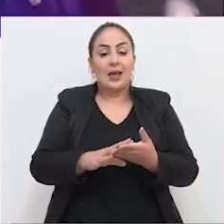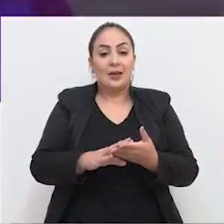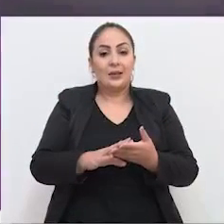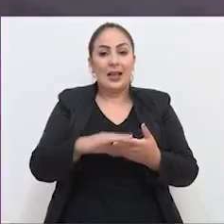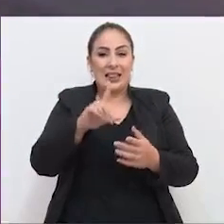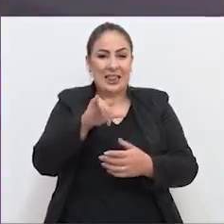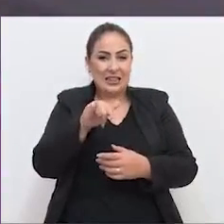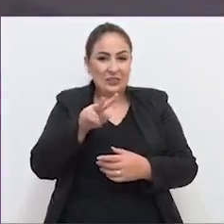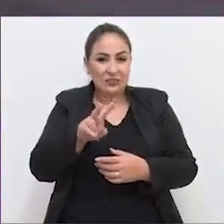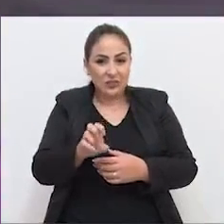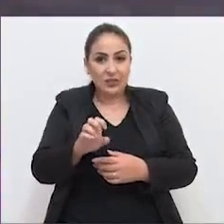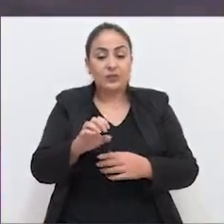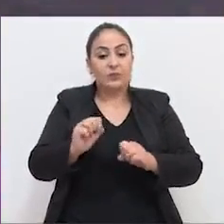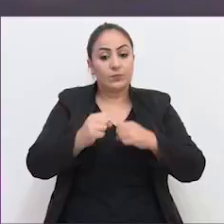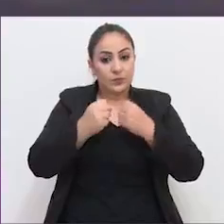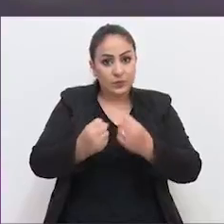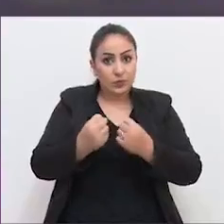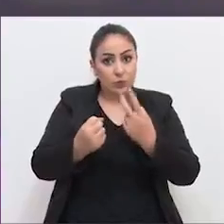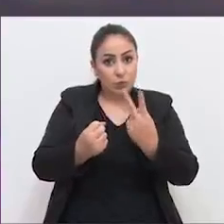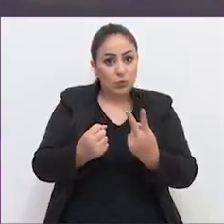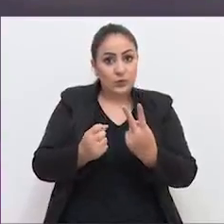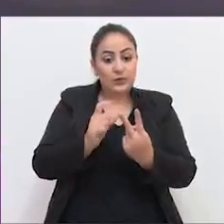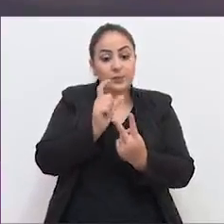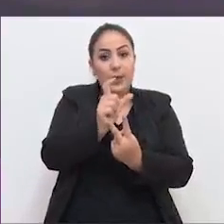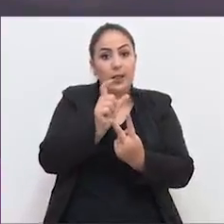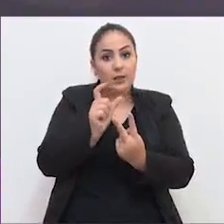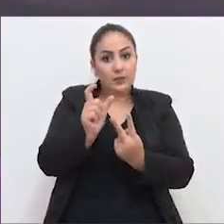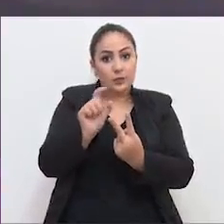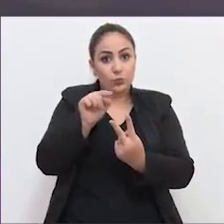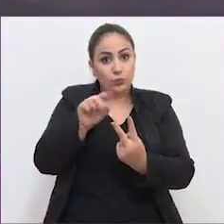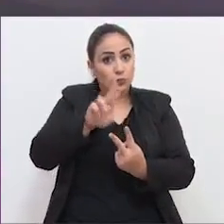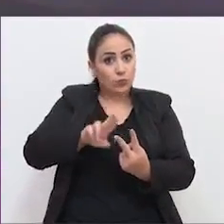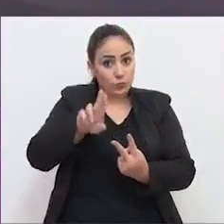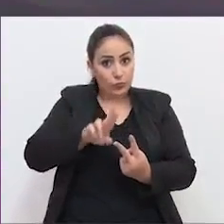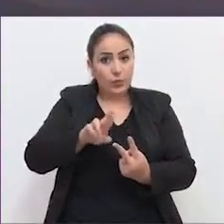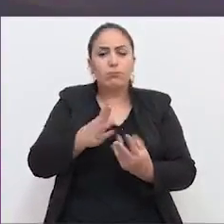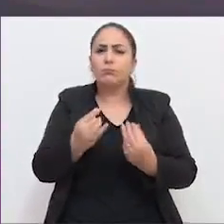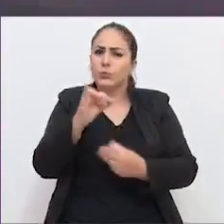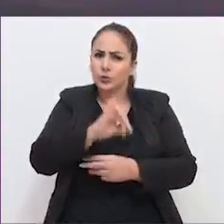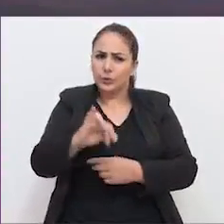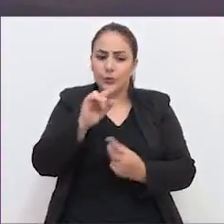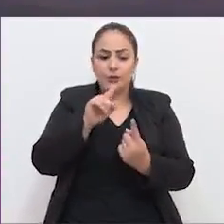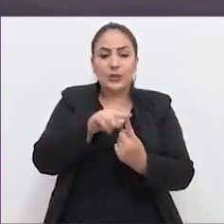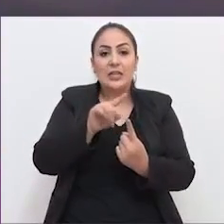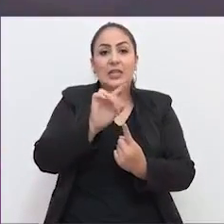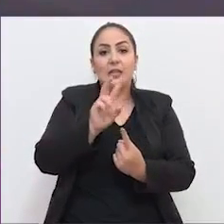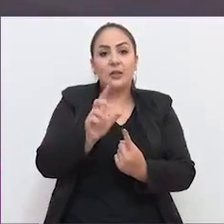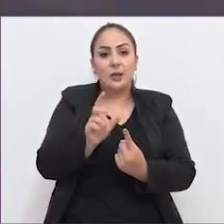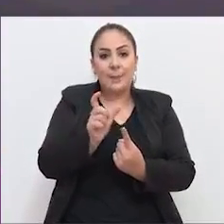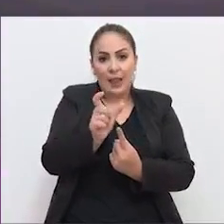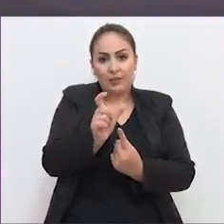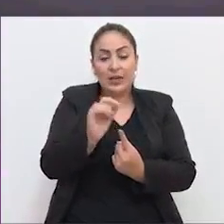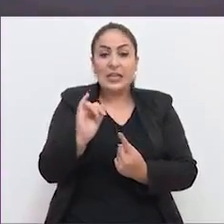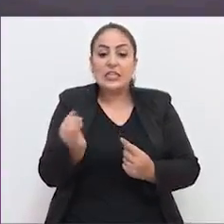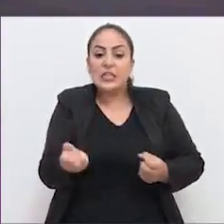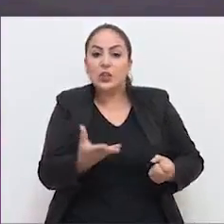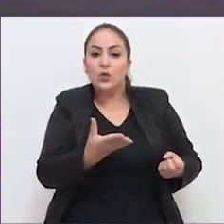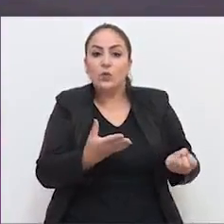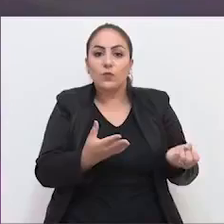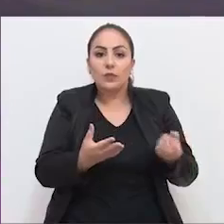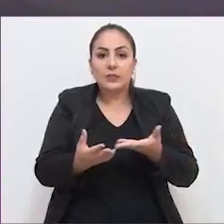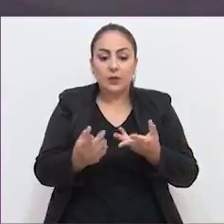reforçar as duas palavras que o senhor utilizou aí, que são duas palavras muito importantes, inovação,